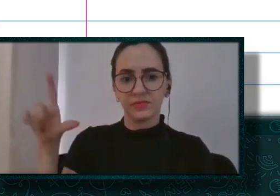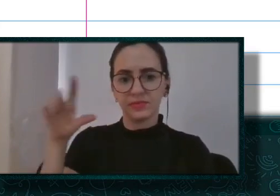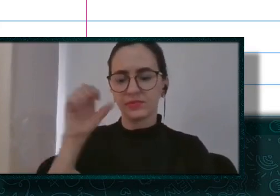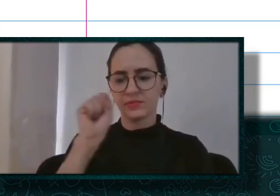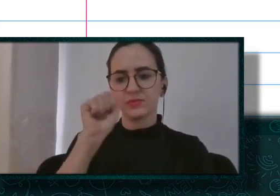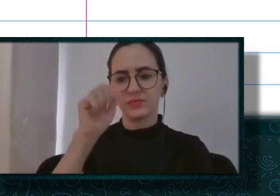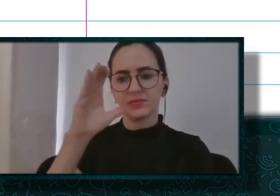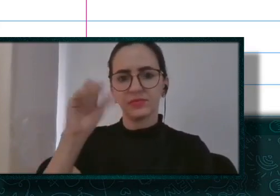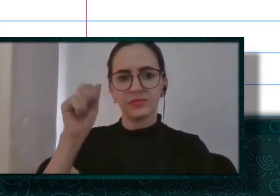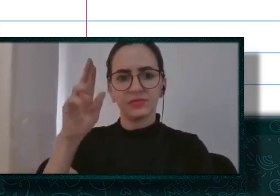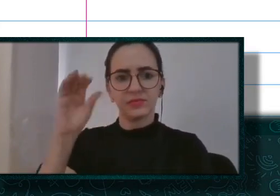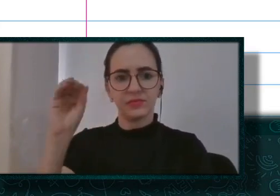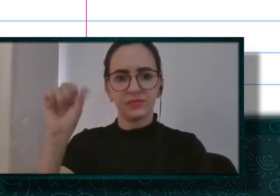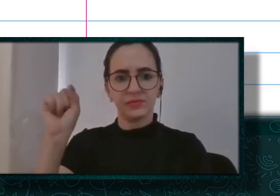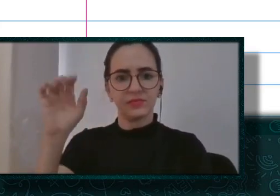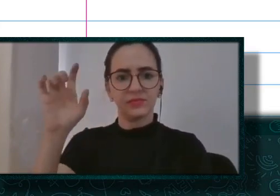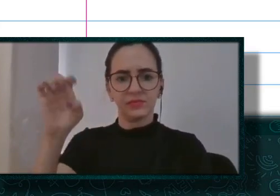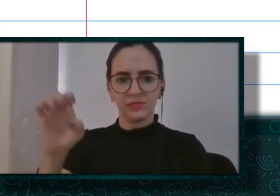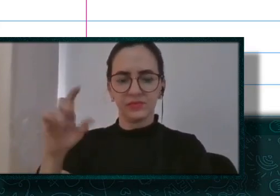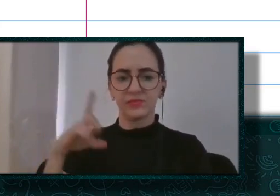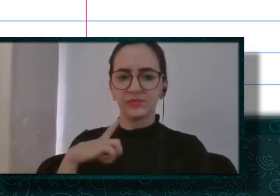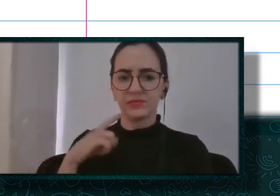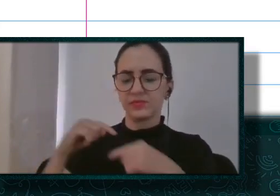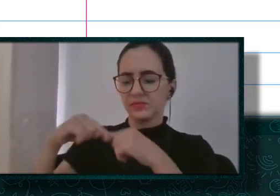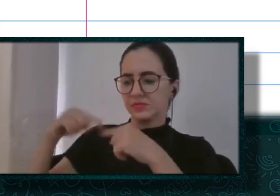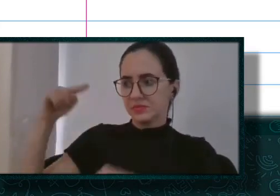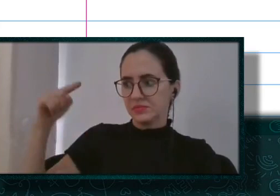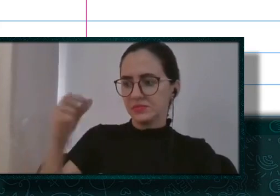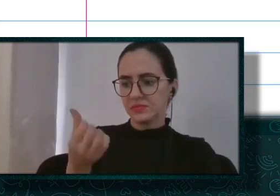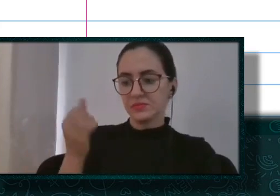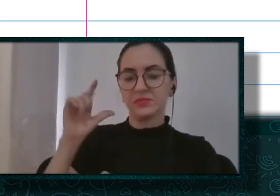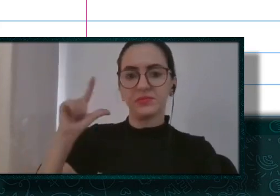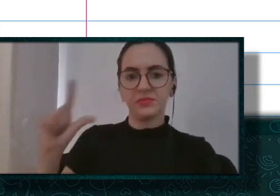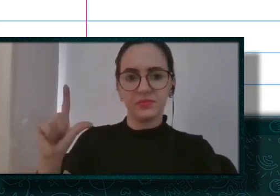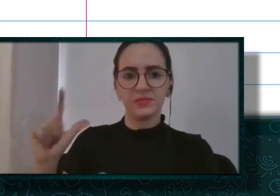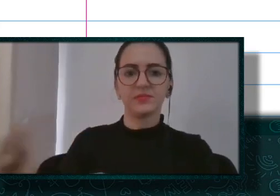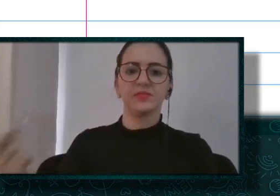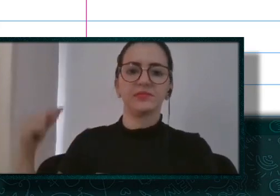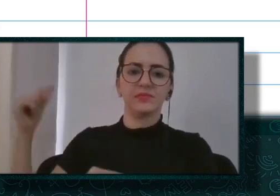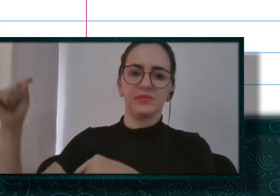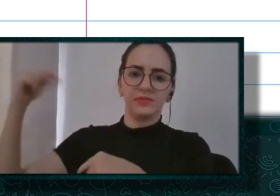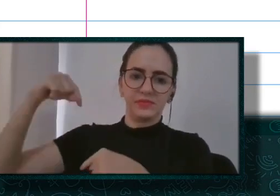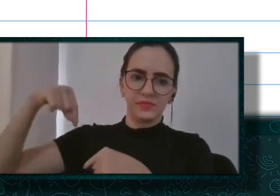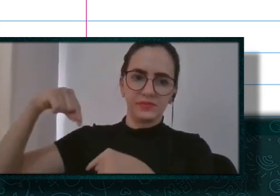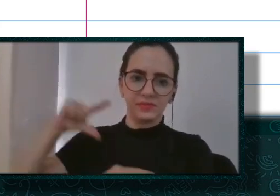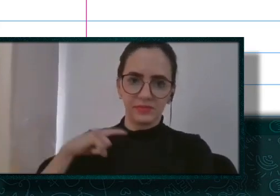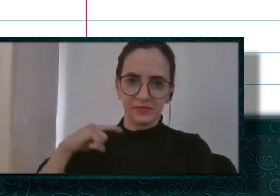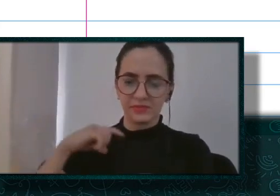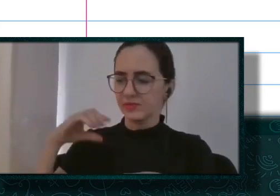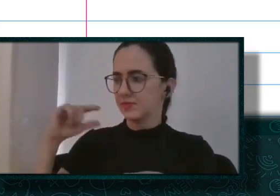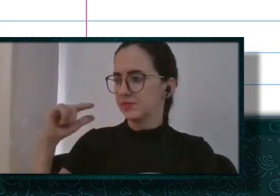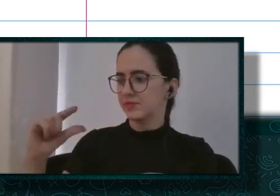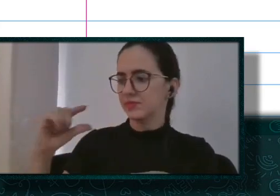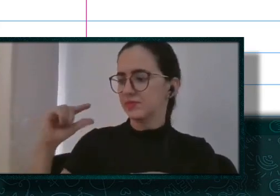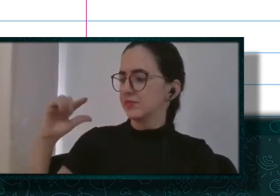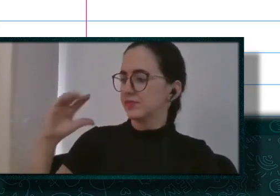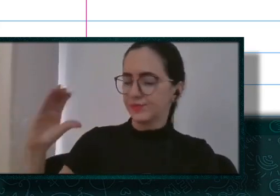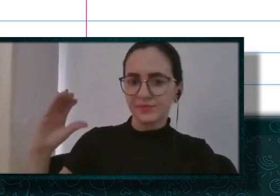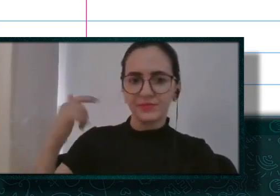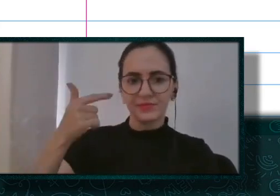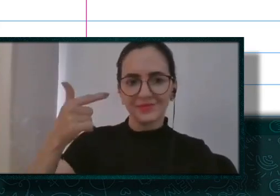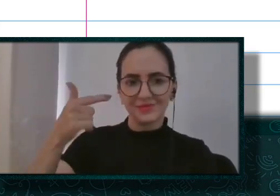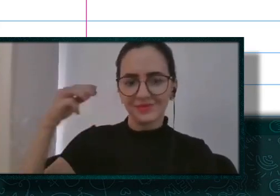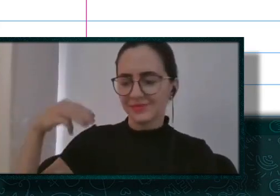litro. Qual é a concentração final do açúcar e do sal na solução final? Como eu falei, ó, gente. Acontece aqui, ó. Eu